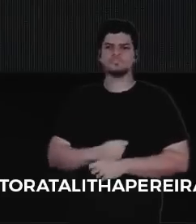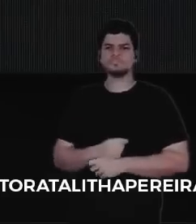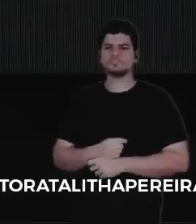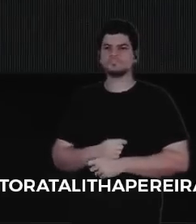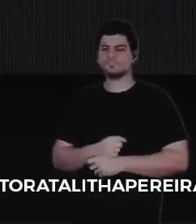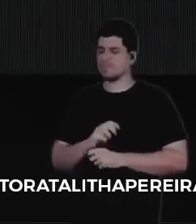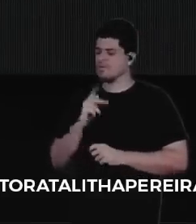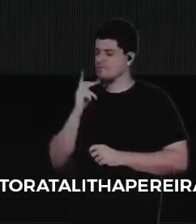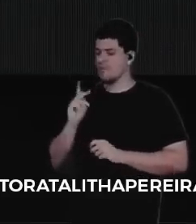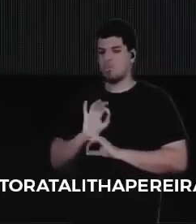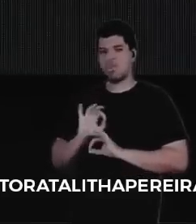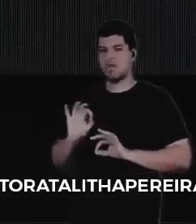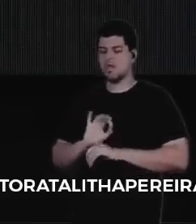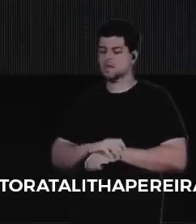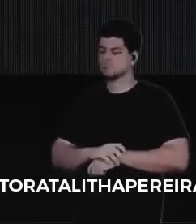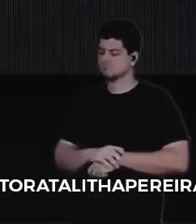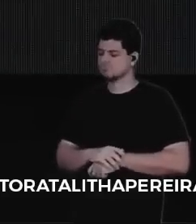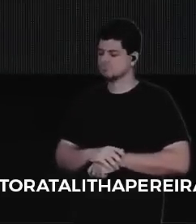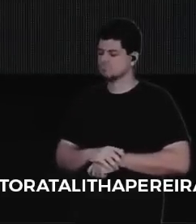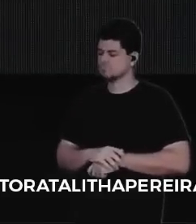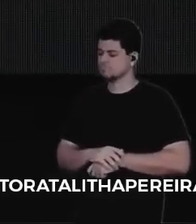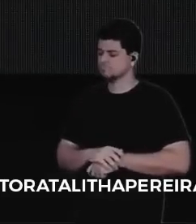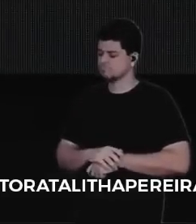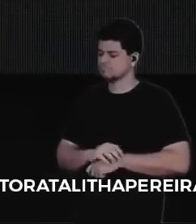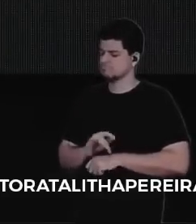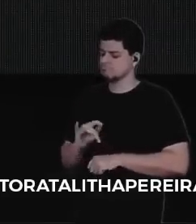e não falou nada.